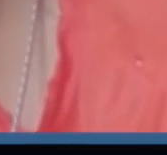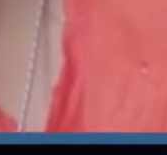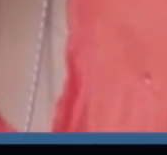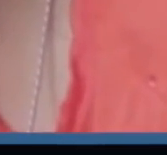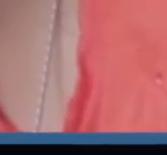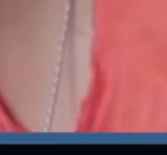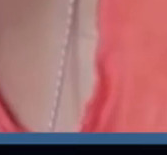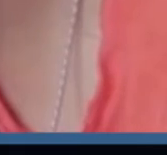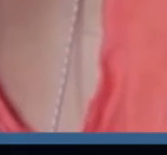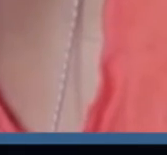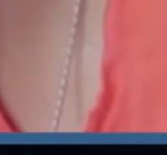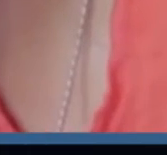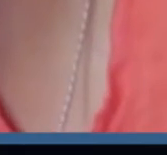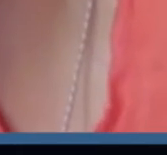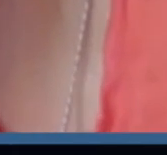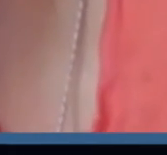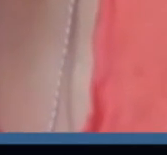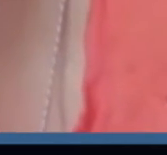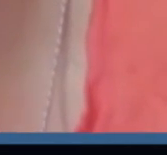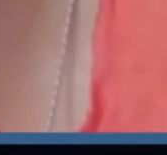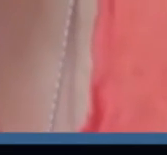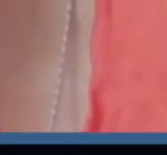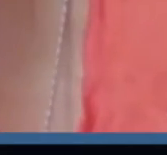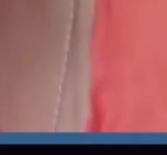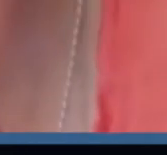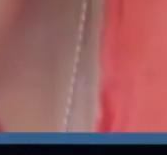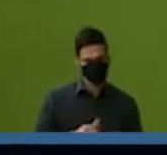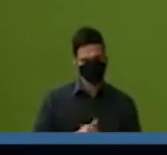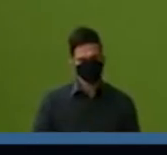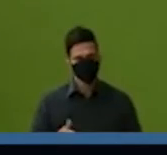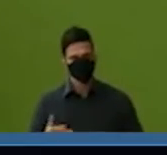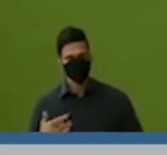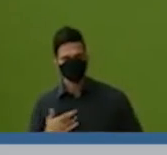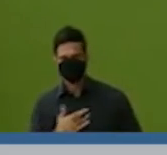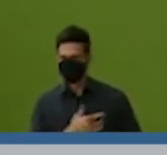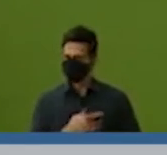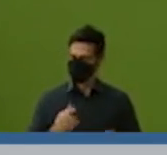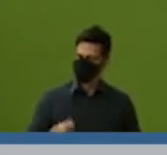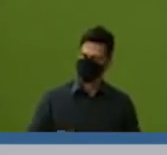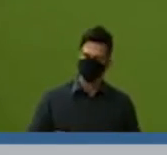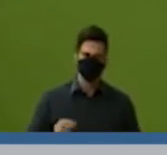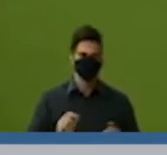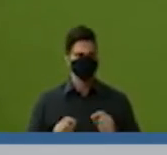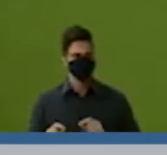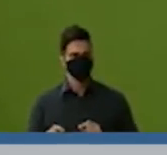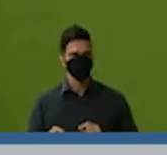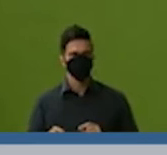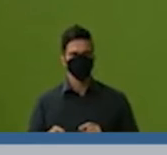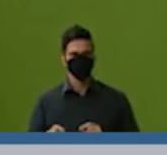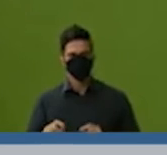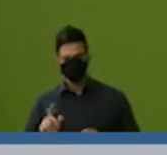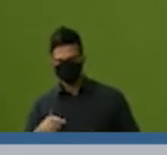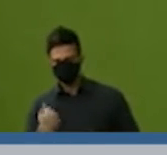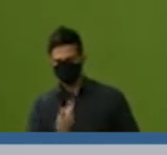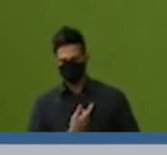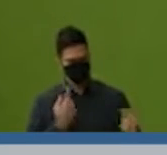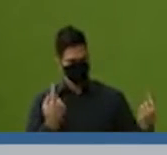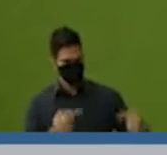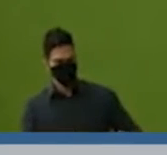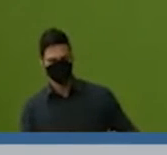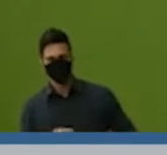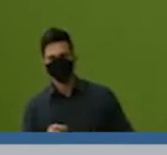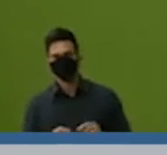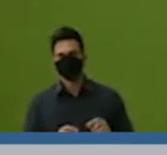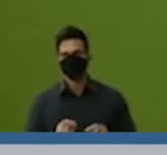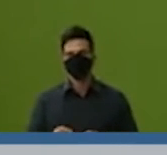abraços ainda não são recomendados nesse período de pandemia. Porque nós somos contra qualquer medida